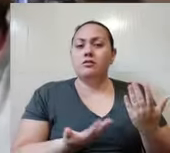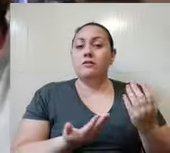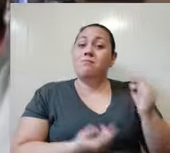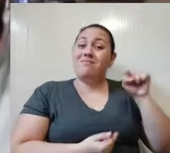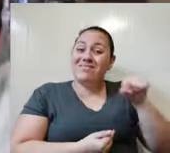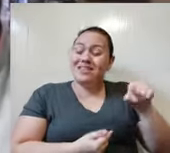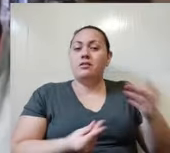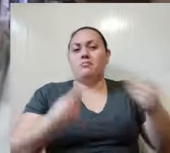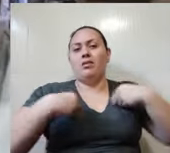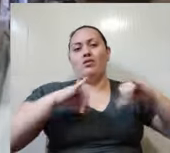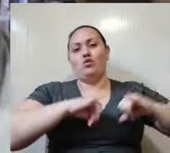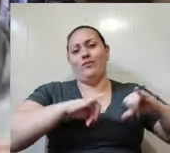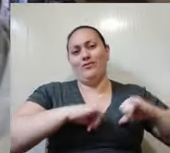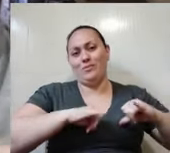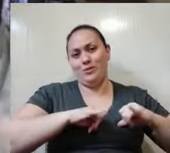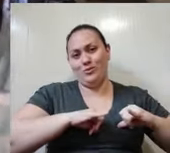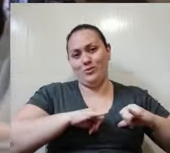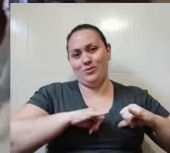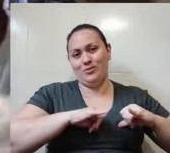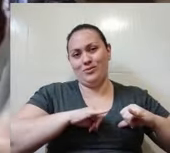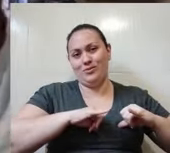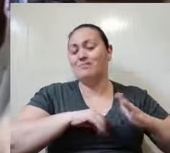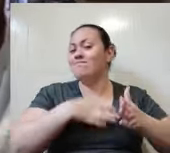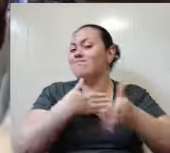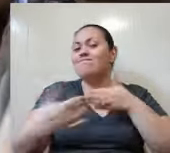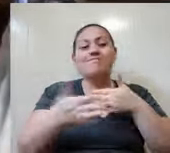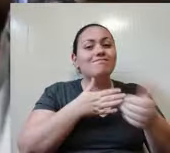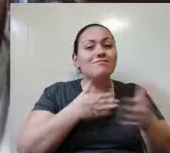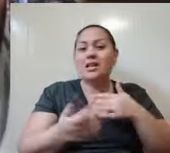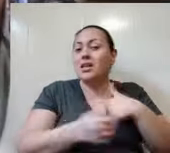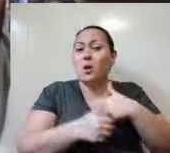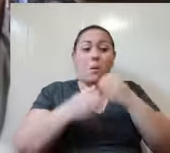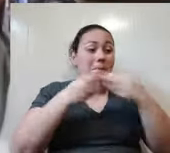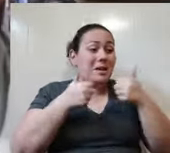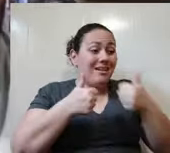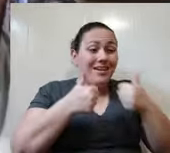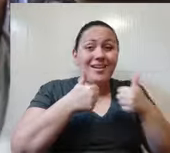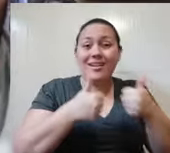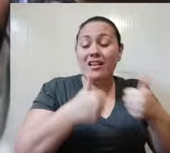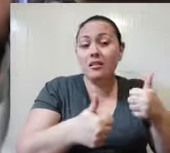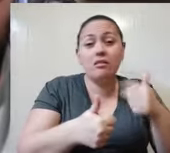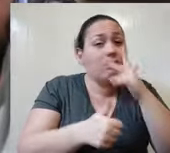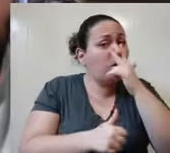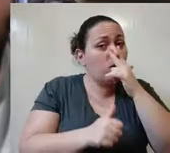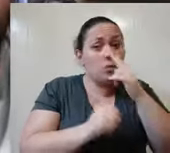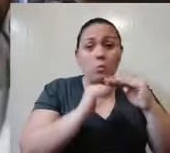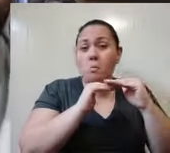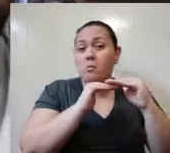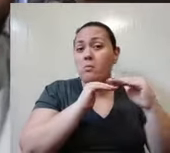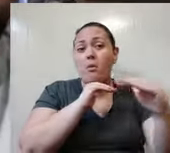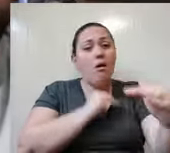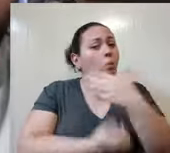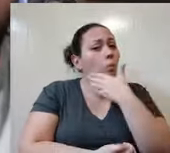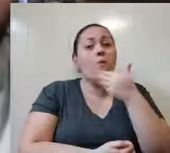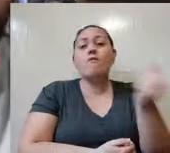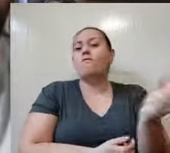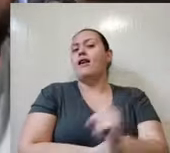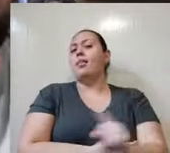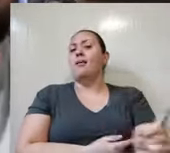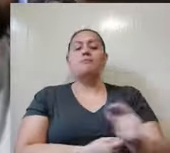ela se torna um sofrimento. Então, não importa o quão bem eu vá, isso acaba virando mas não é o